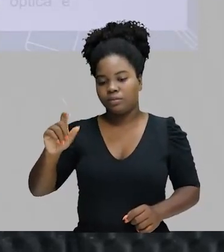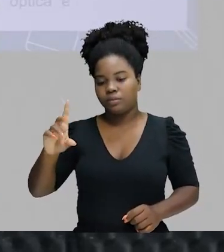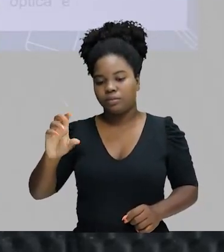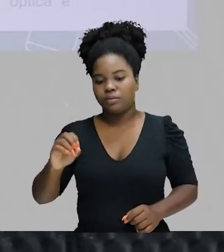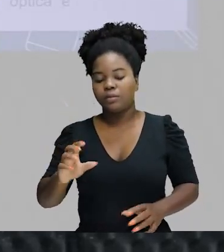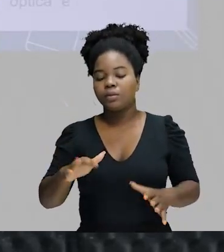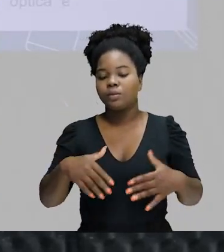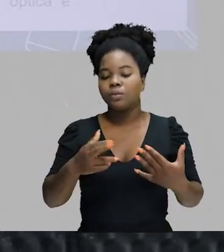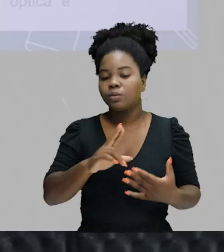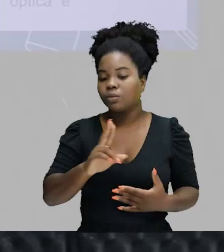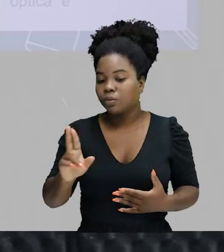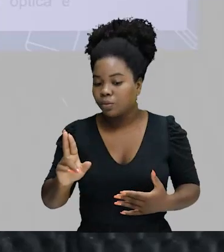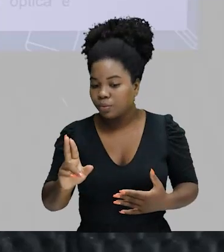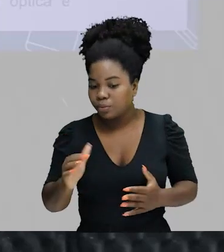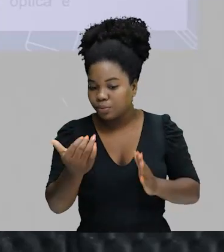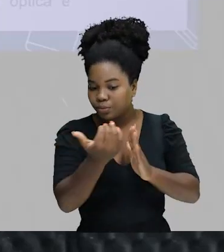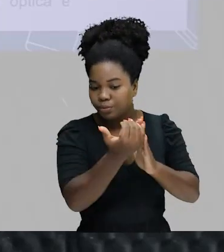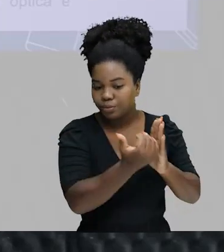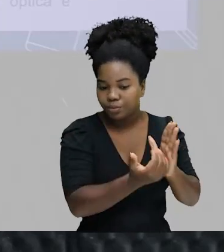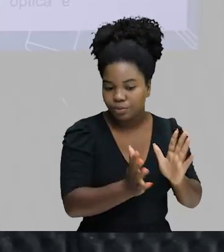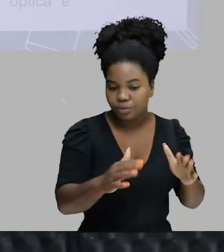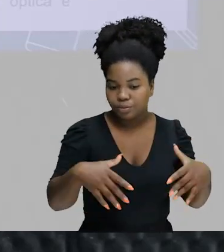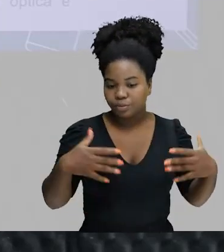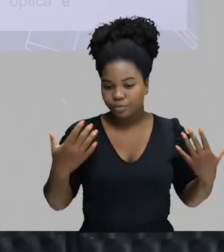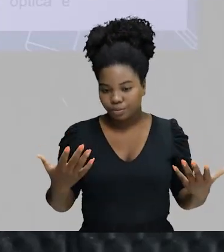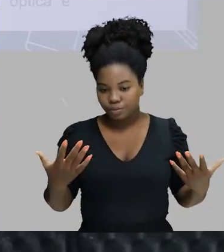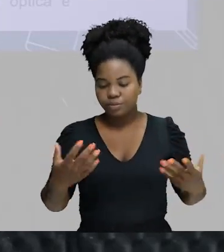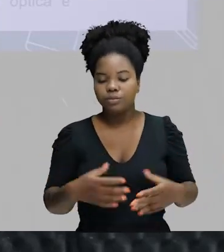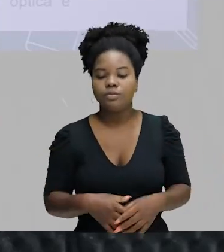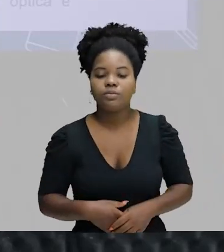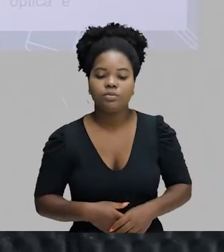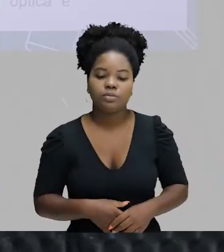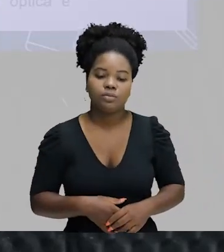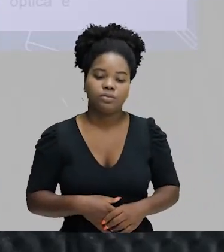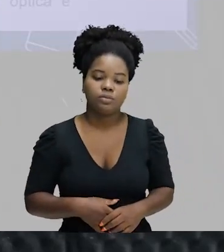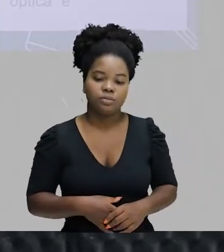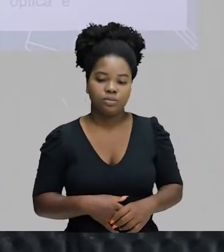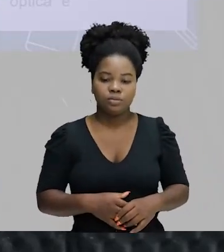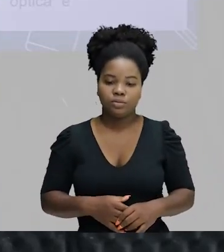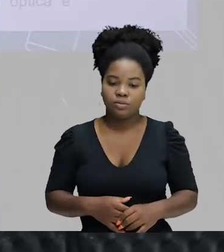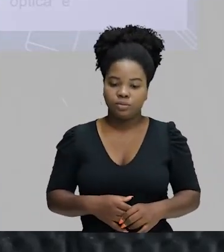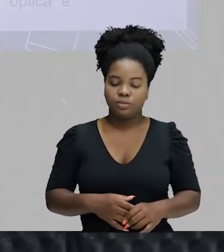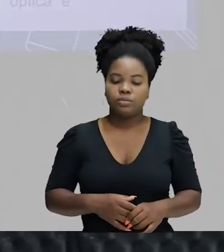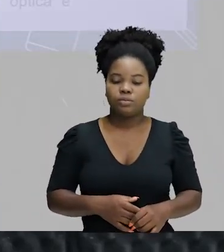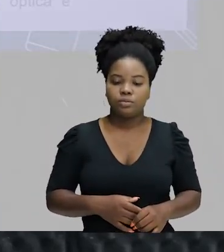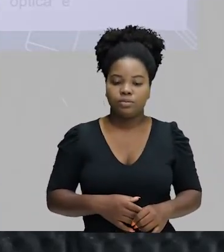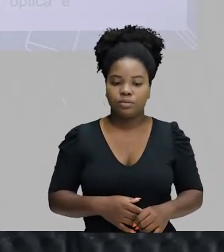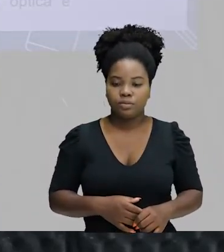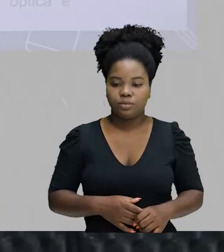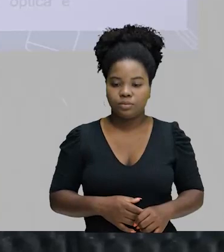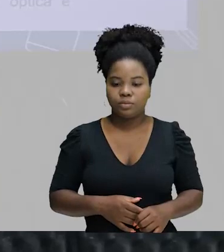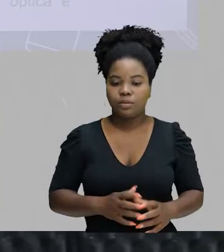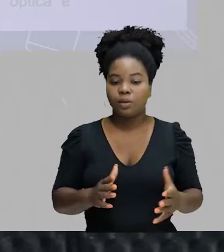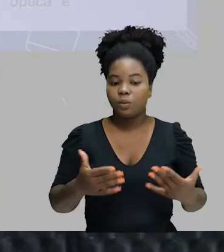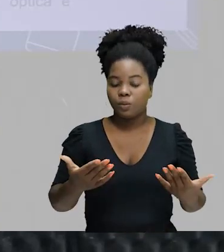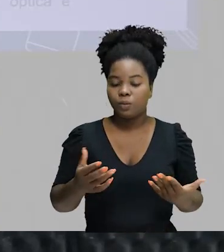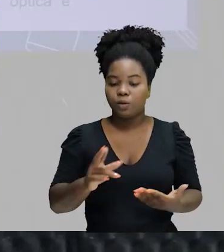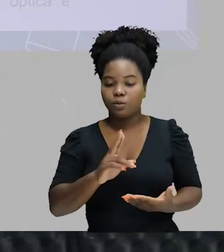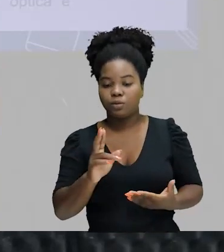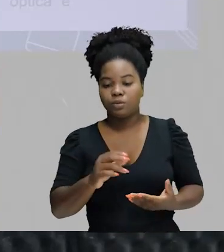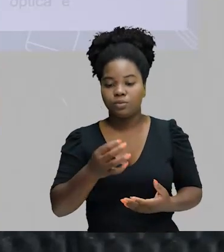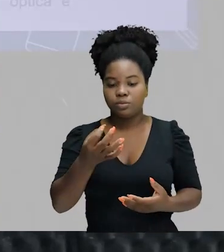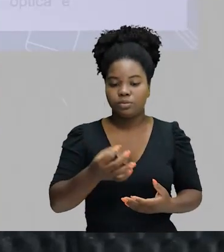nome correto desse ácido acrílico? Ácido acrílico é um nome comercial. Qual seria o nome